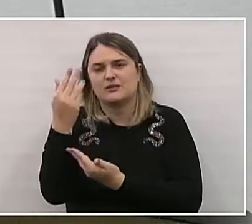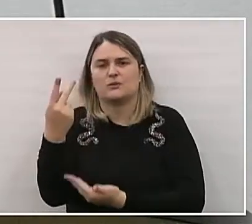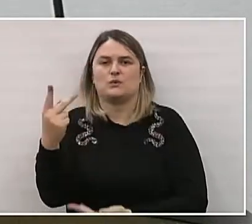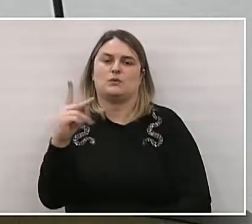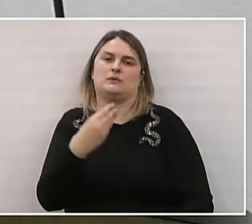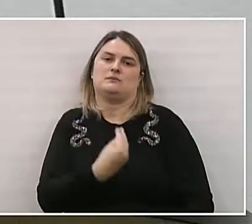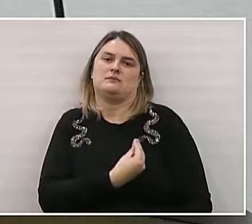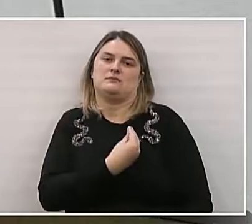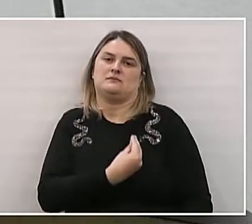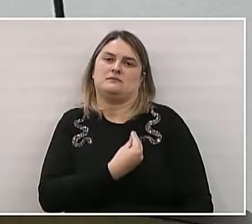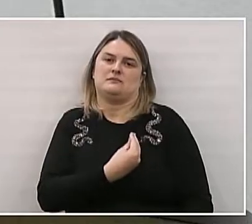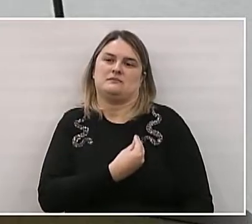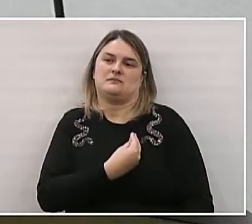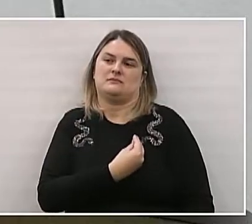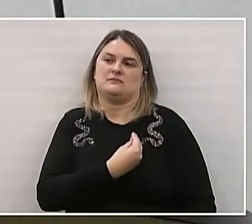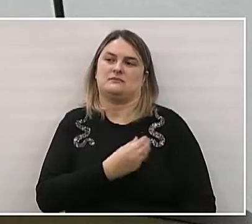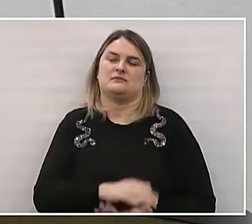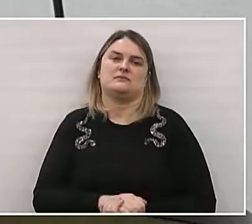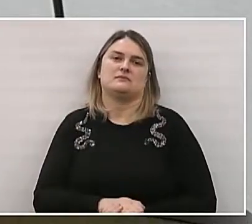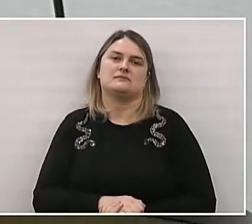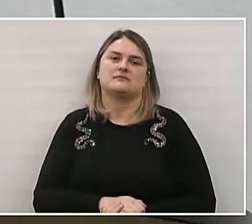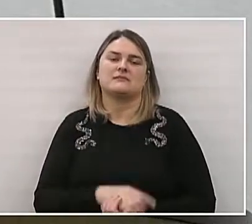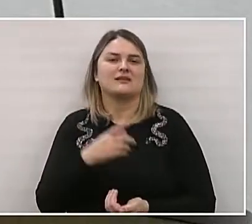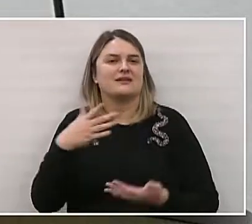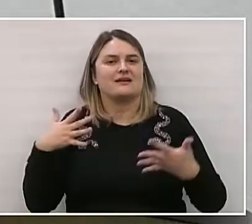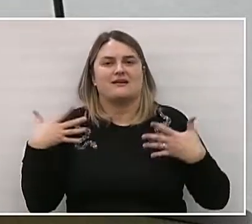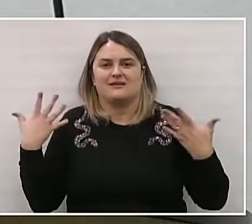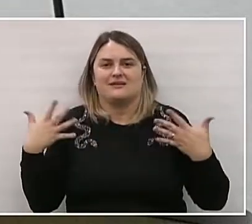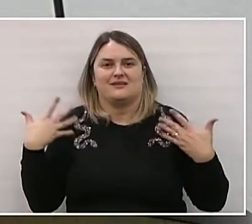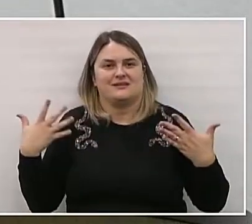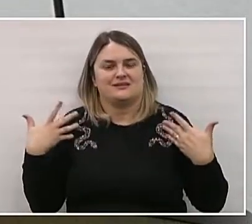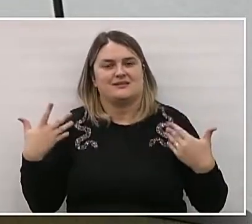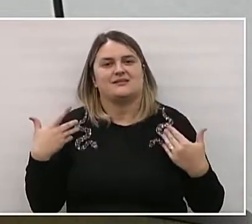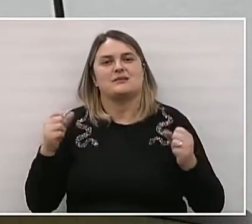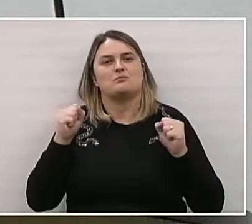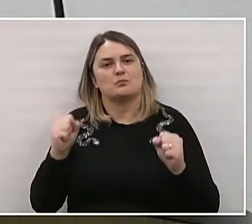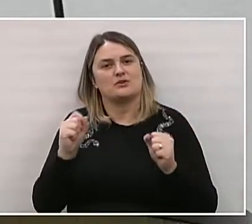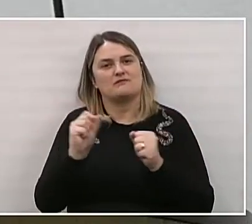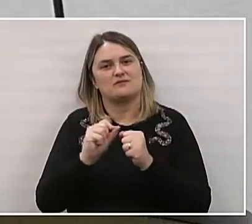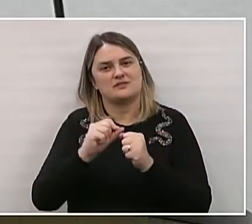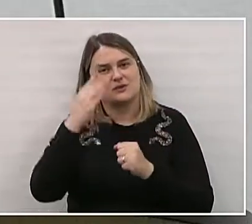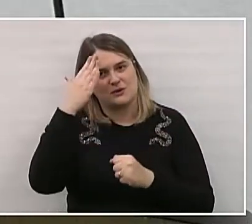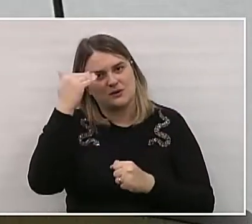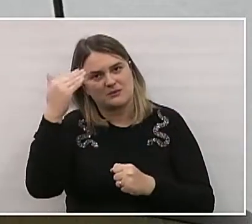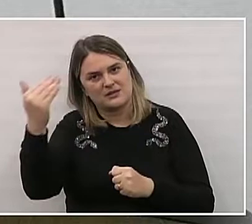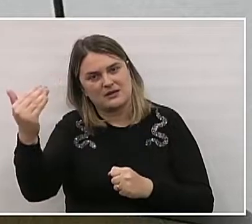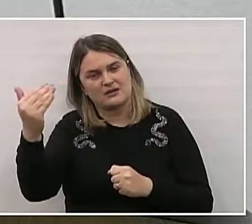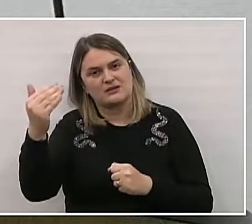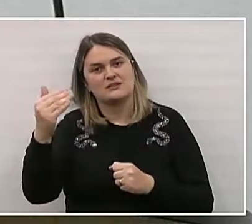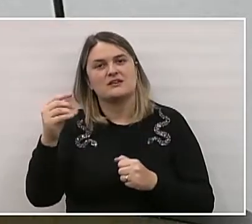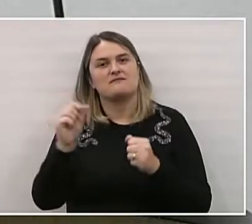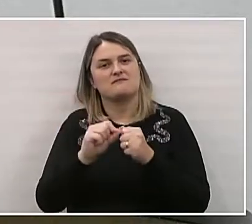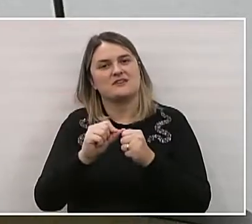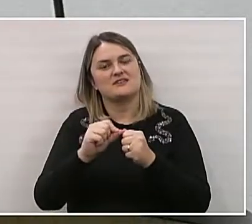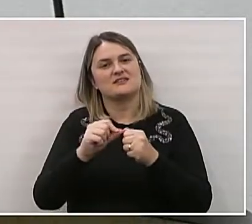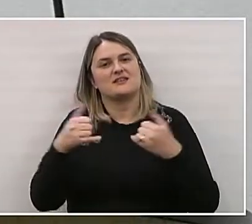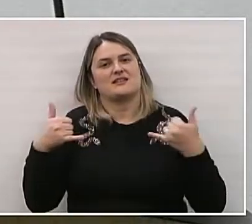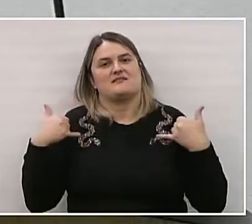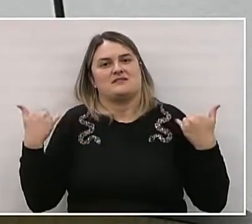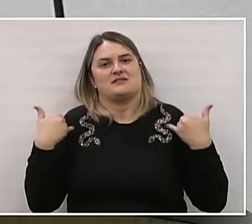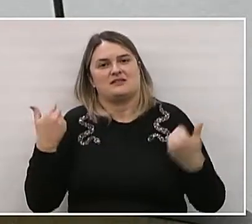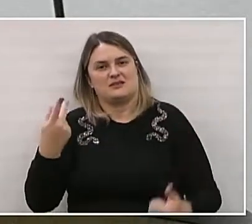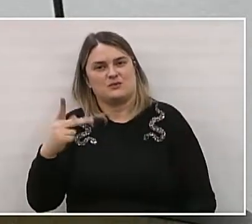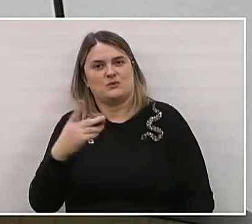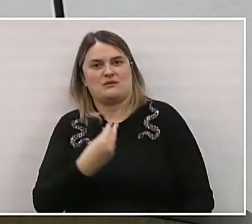nessa noite, ressaltar a nossa alegria em poder lhe prestar essa homenagem pela passagem desse marco de sua vida